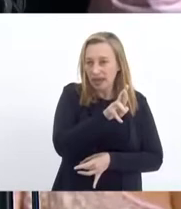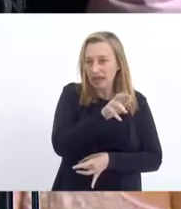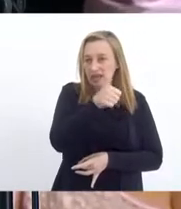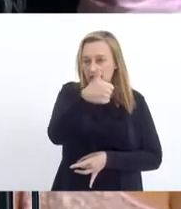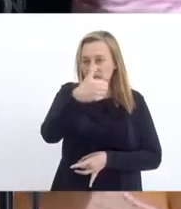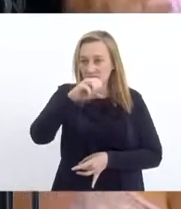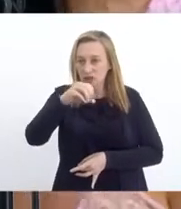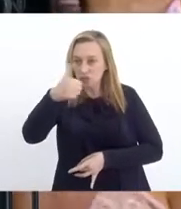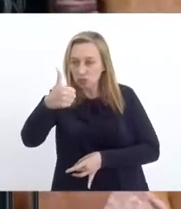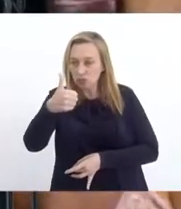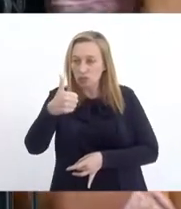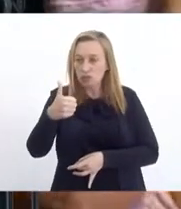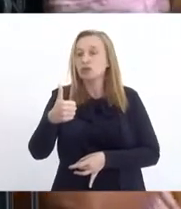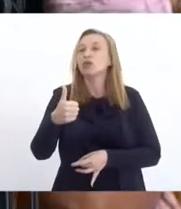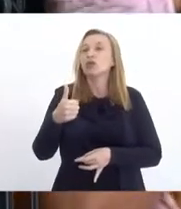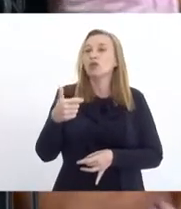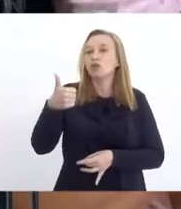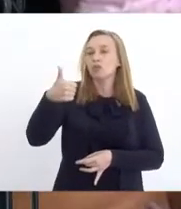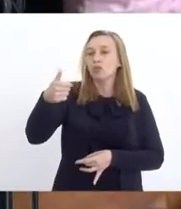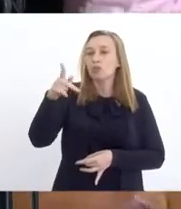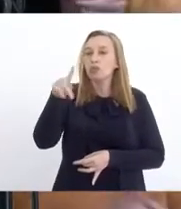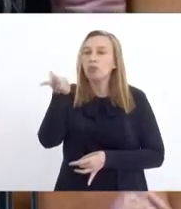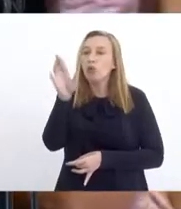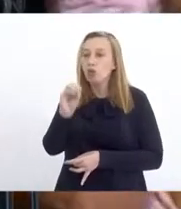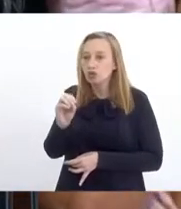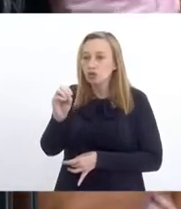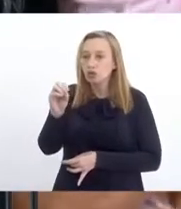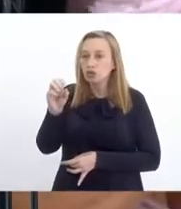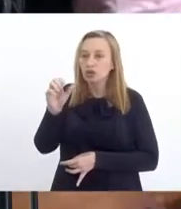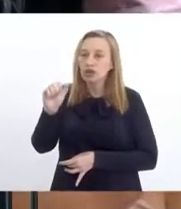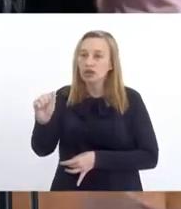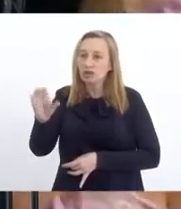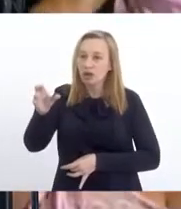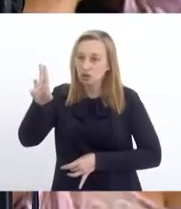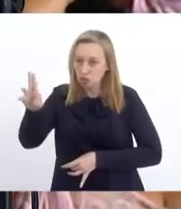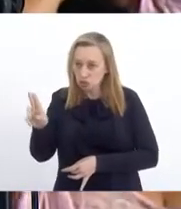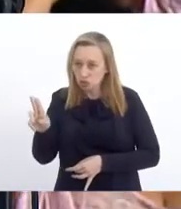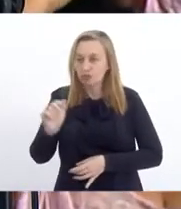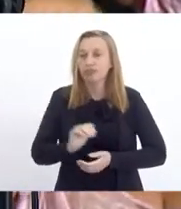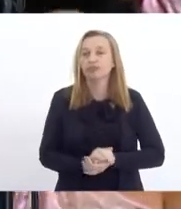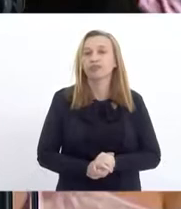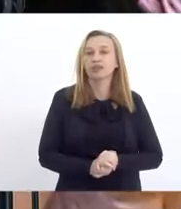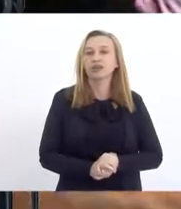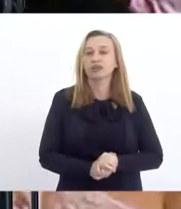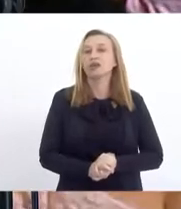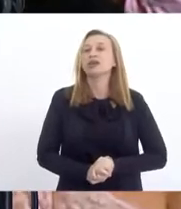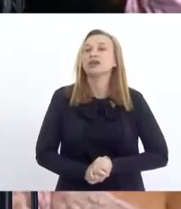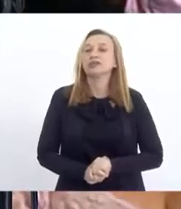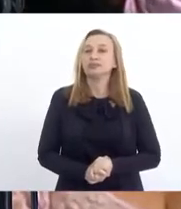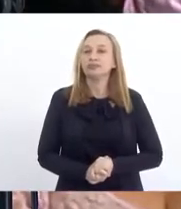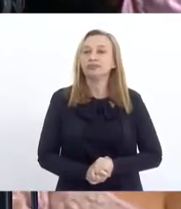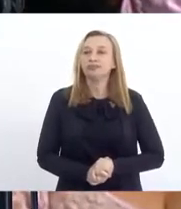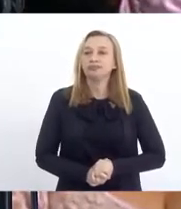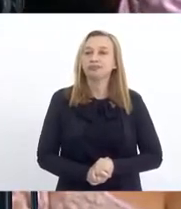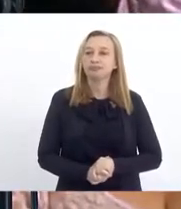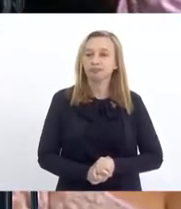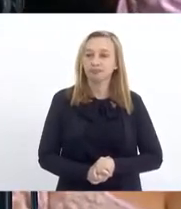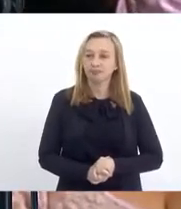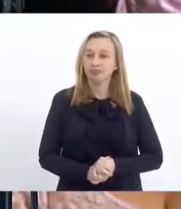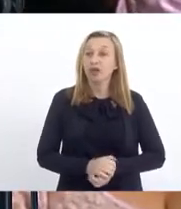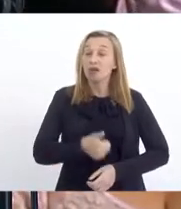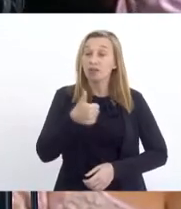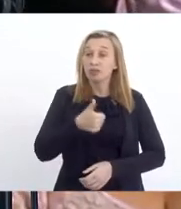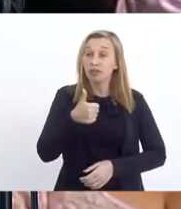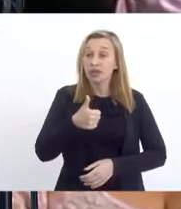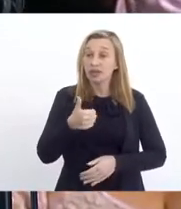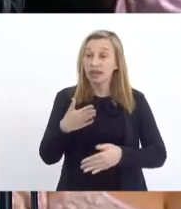passada, a gente entendeu por alterar o traçado que originalmente tinha sido colocado, porque ele fazia... Primeiro ele